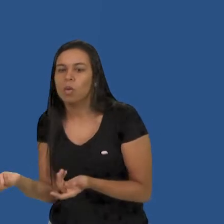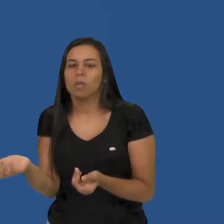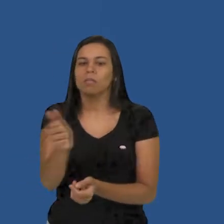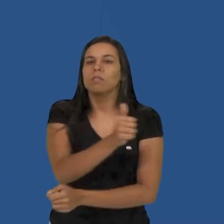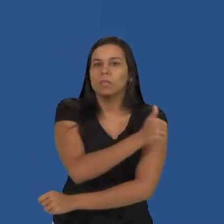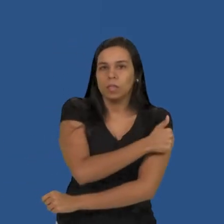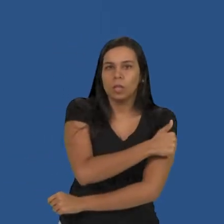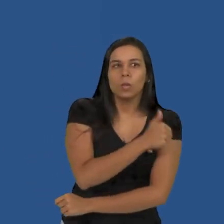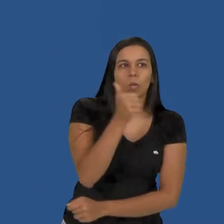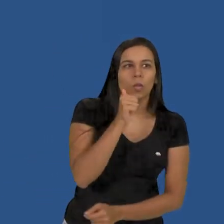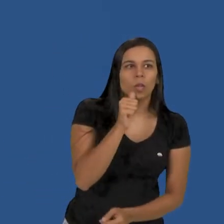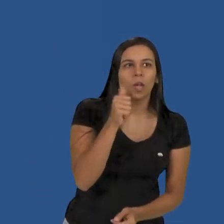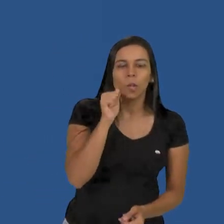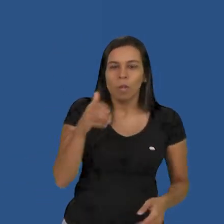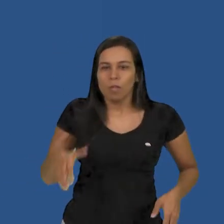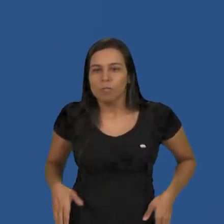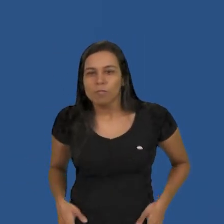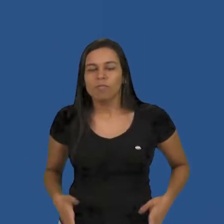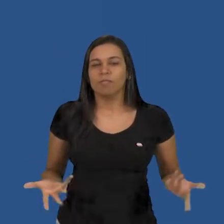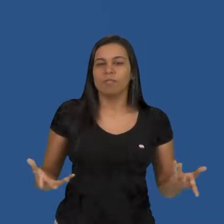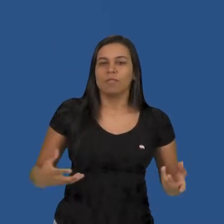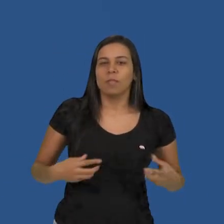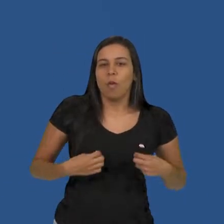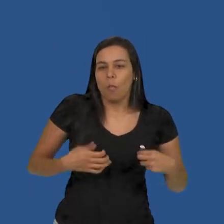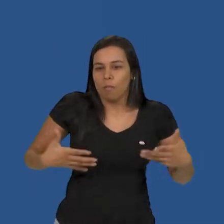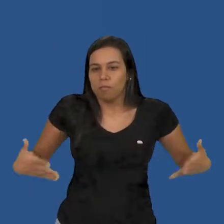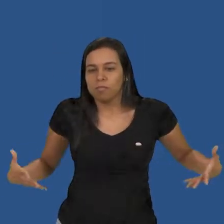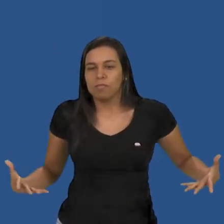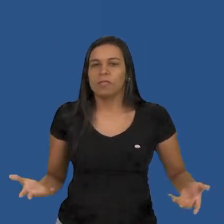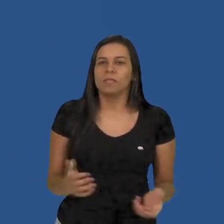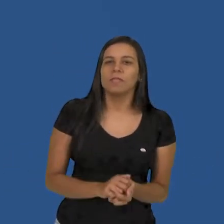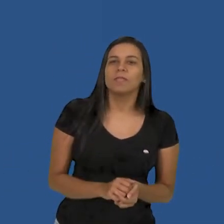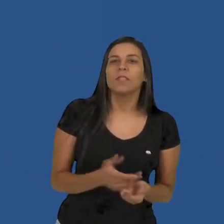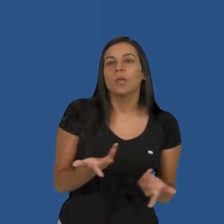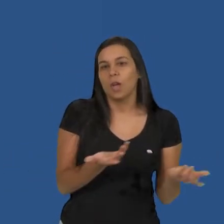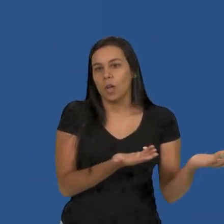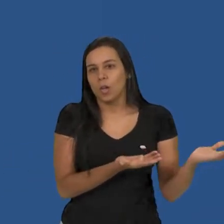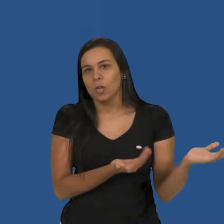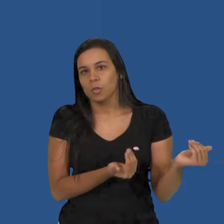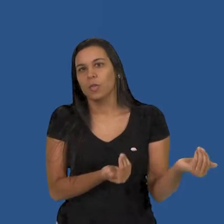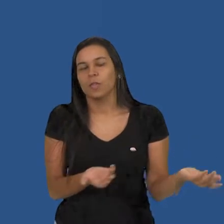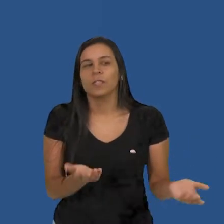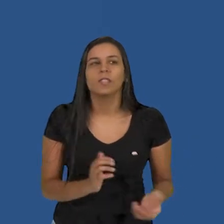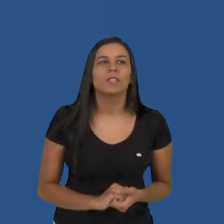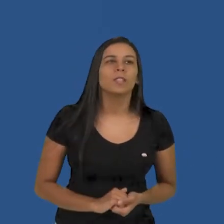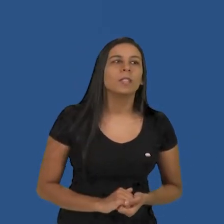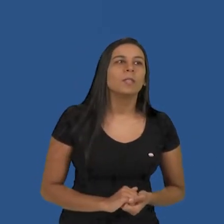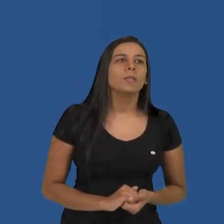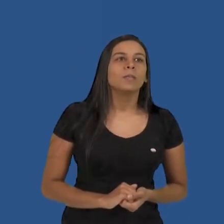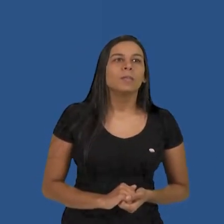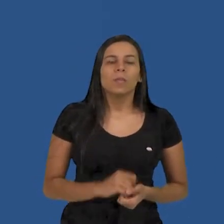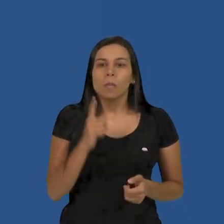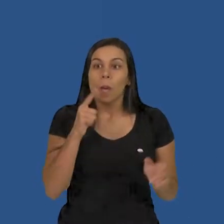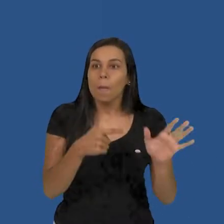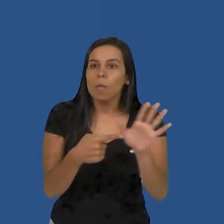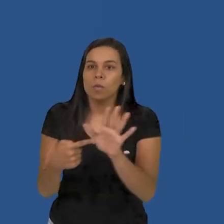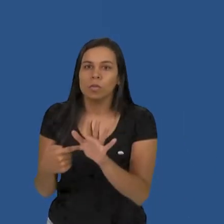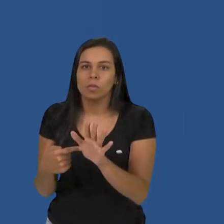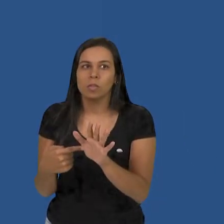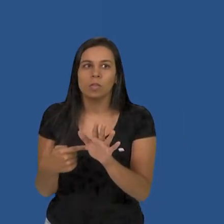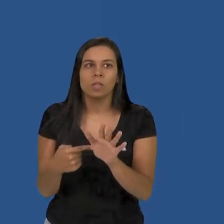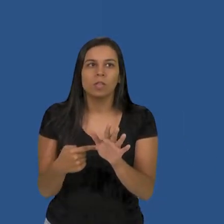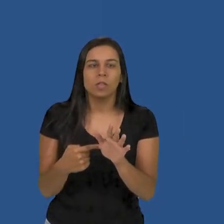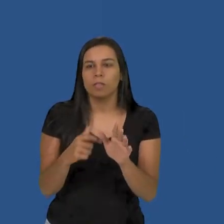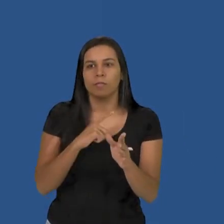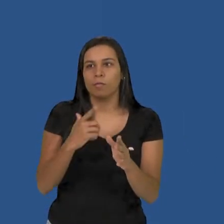mão no bolso, roupa folgada, tá, certo? Provavelmente é um adolescente. O tamanho, né, que o Charles usou para mostrar que certamente elas não têm essa diferença de tamanho,